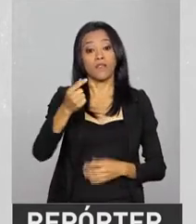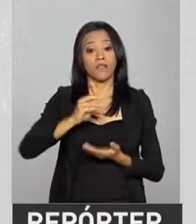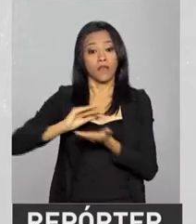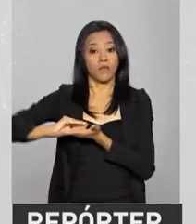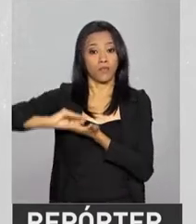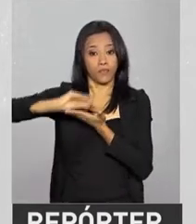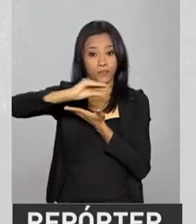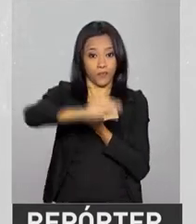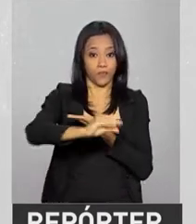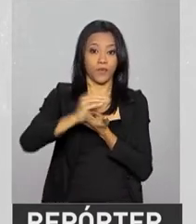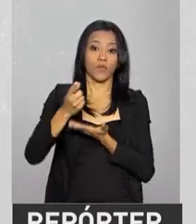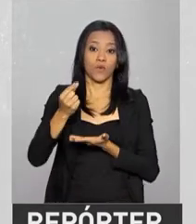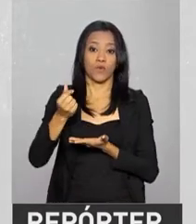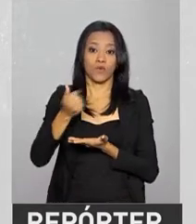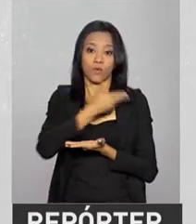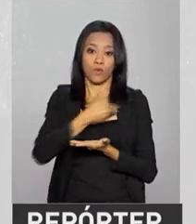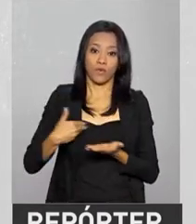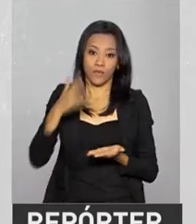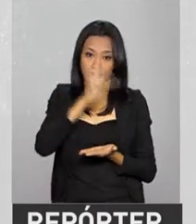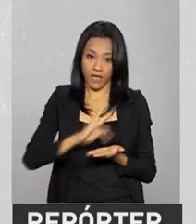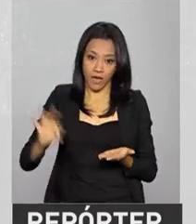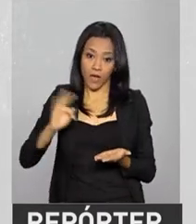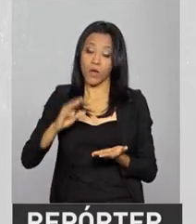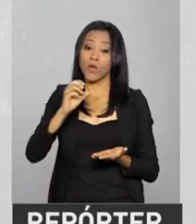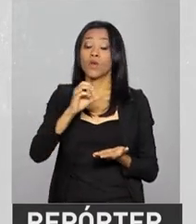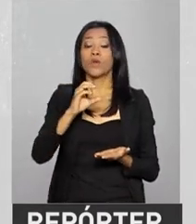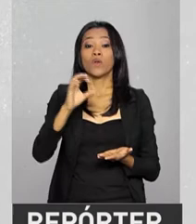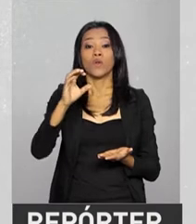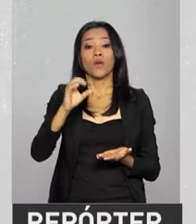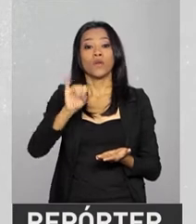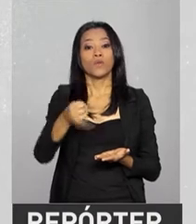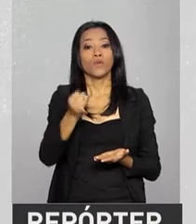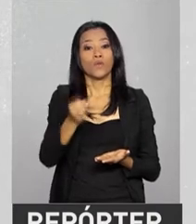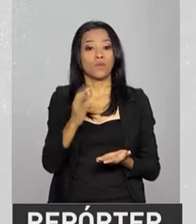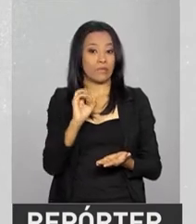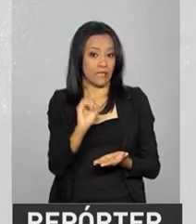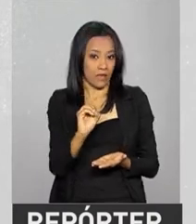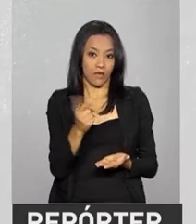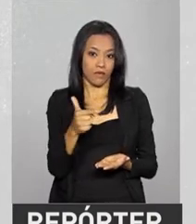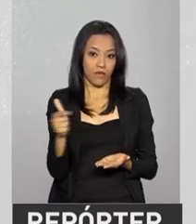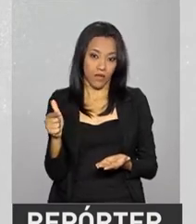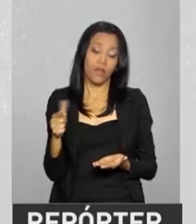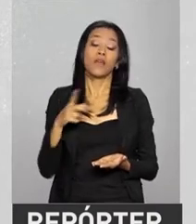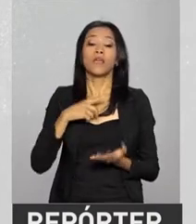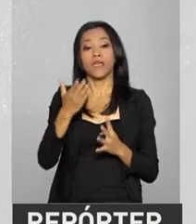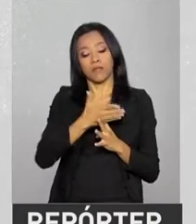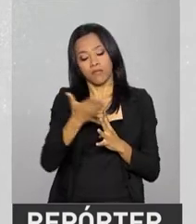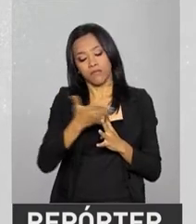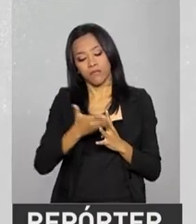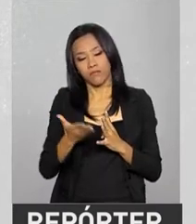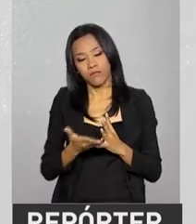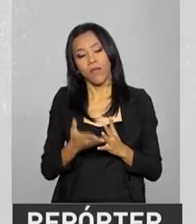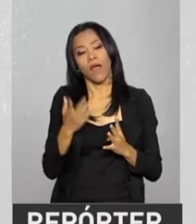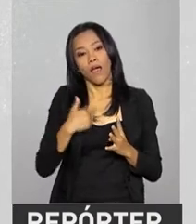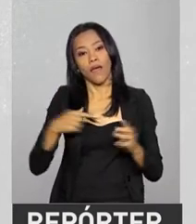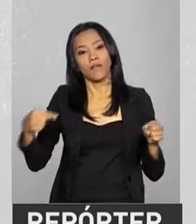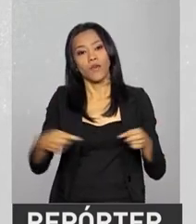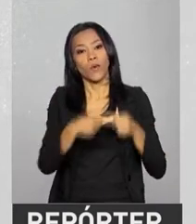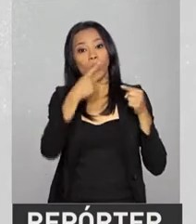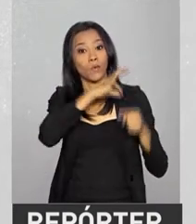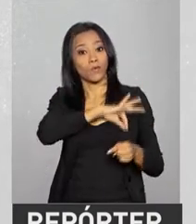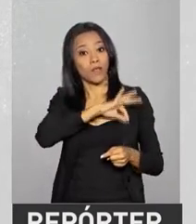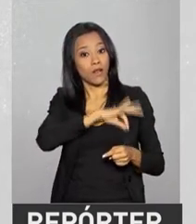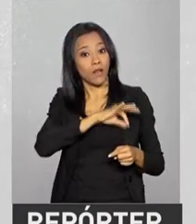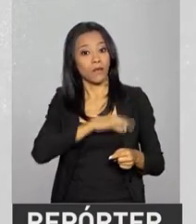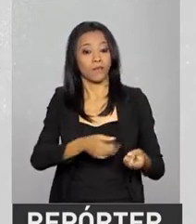com recursos da União. Além de juros zero, esses estudantes vão contar com as prestações mensais de acordo com a renda.